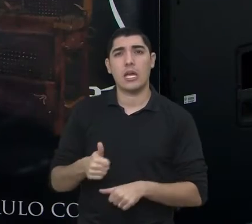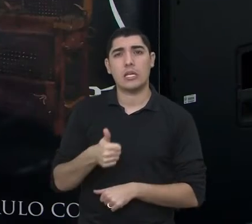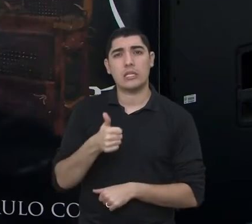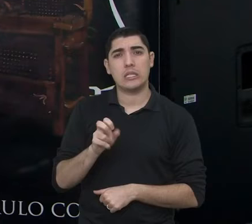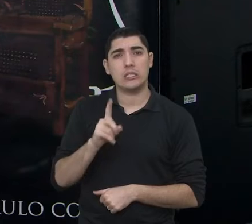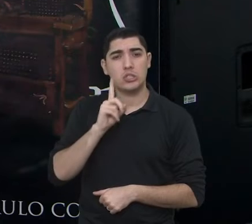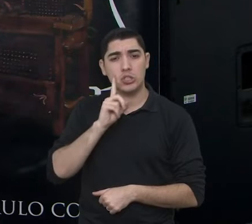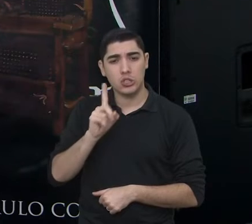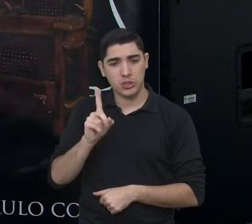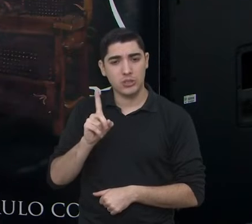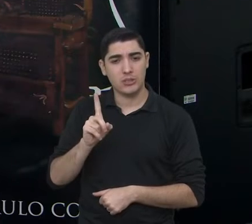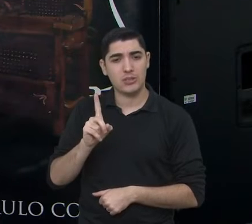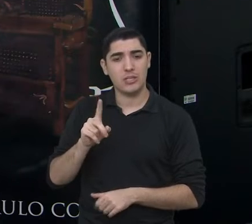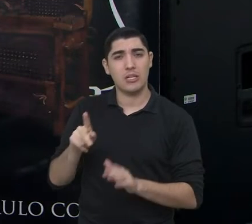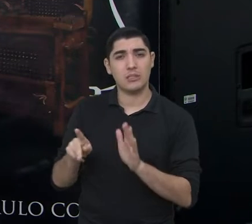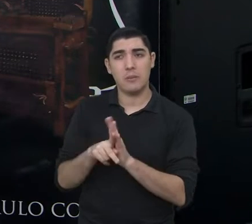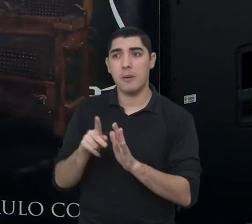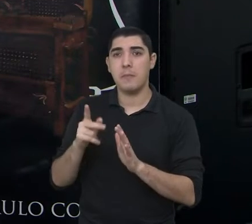Passei 15 dias